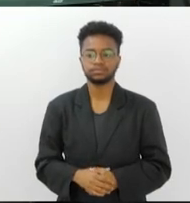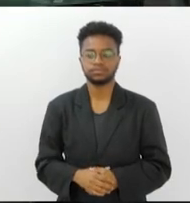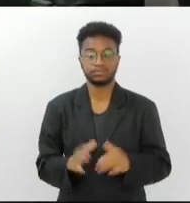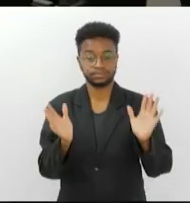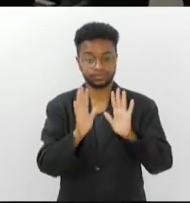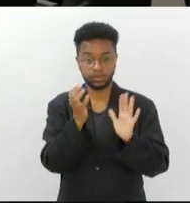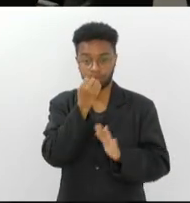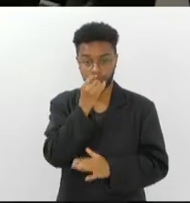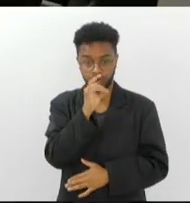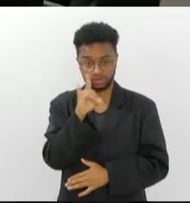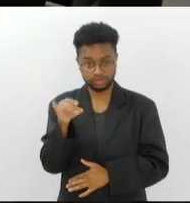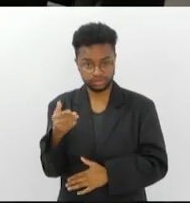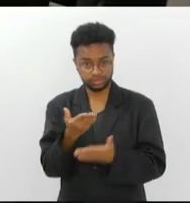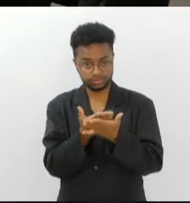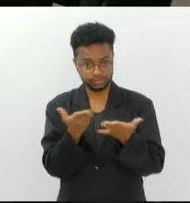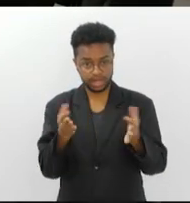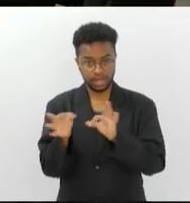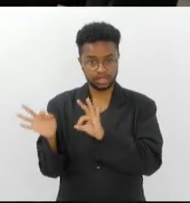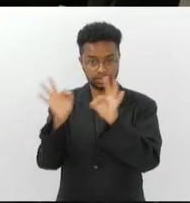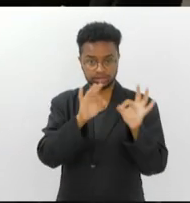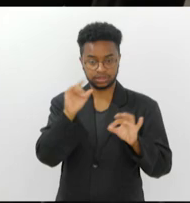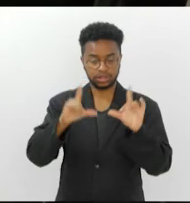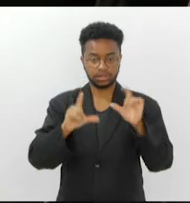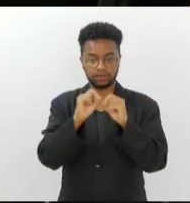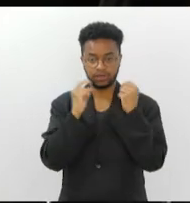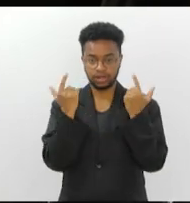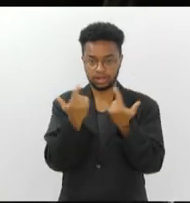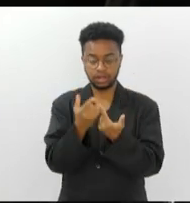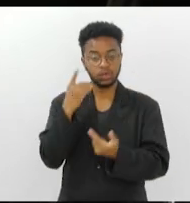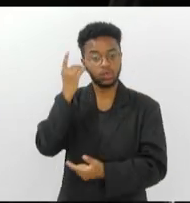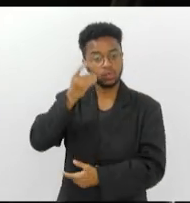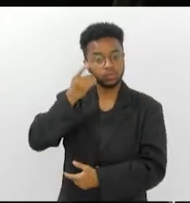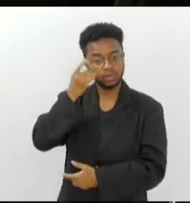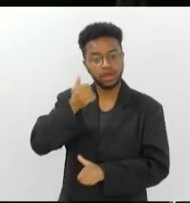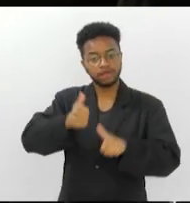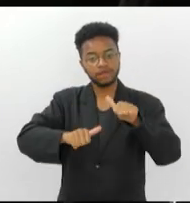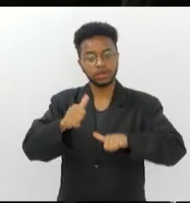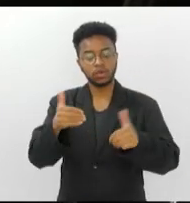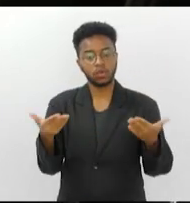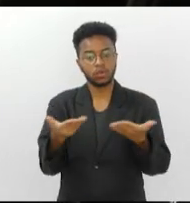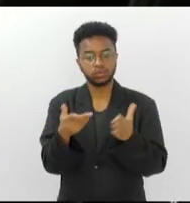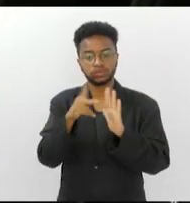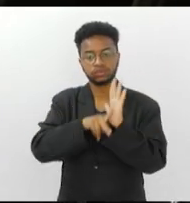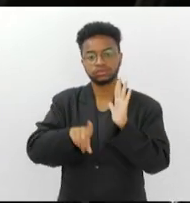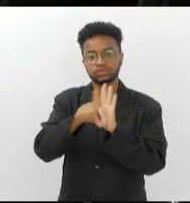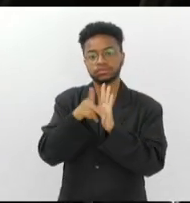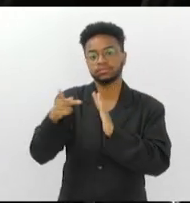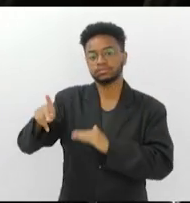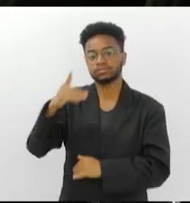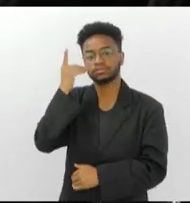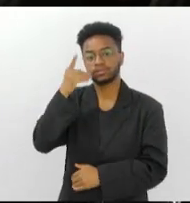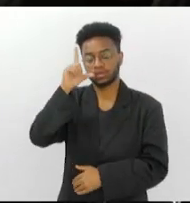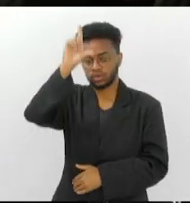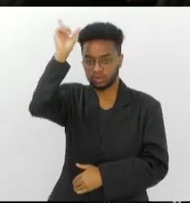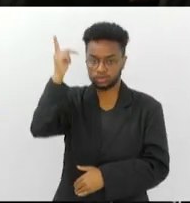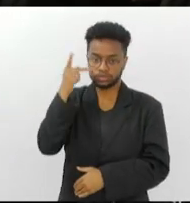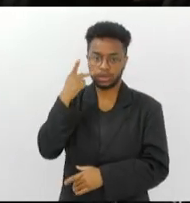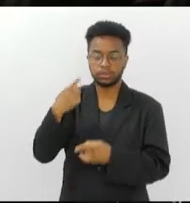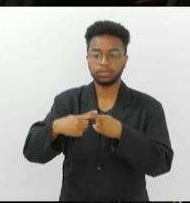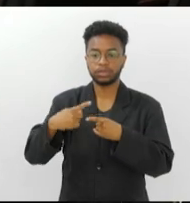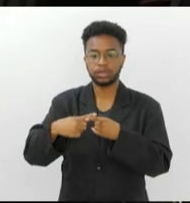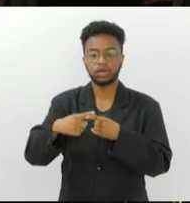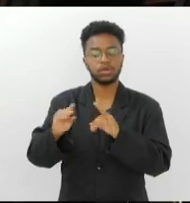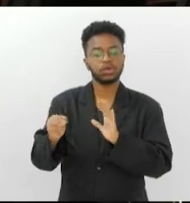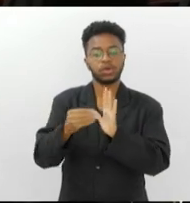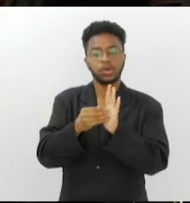Olá, bom dia, Vicente. Bom dia a todos que acompanham a TV Alerj. Os parlamentares analisam hoje o projeto do deputado Luiz Paulo, que determina